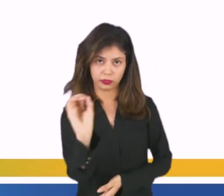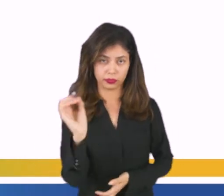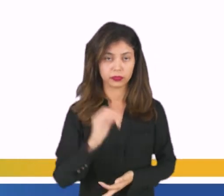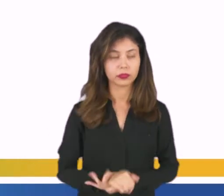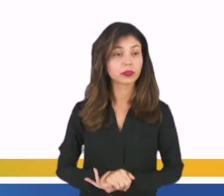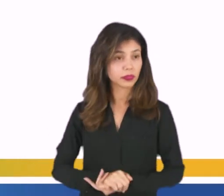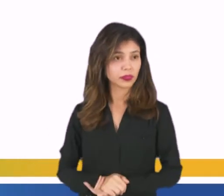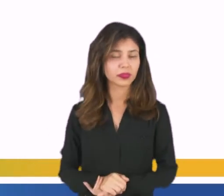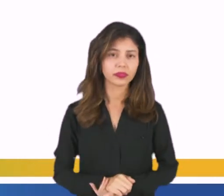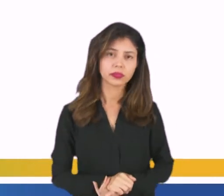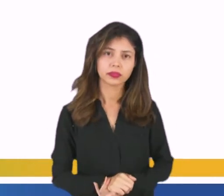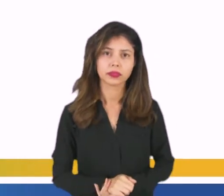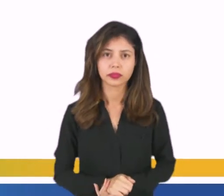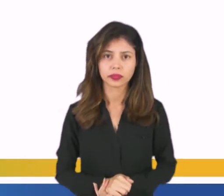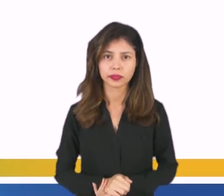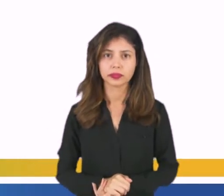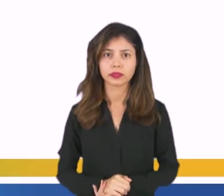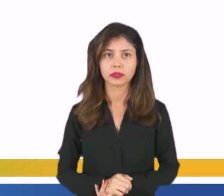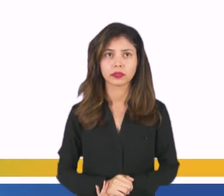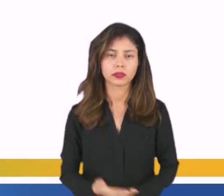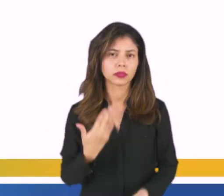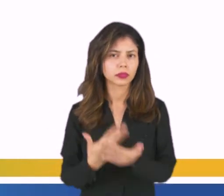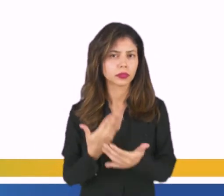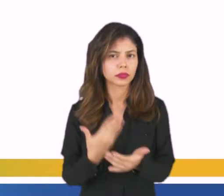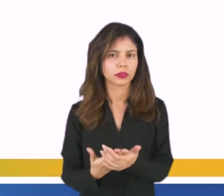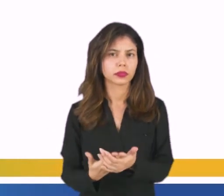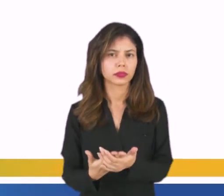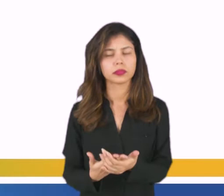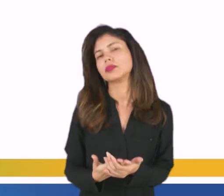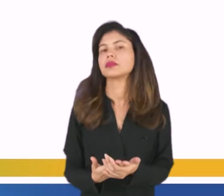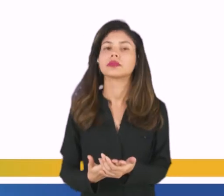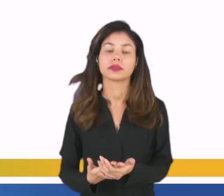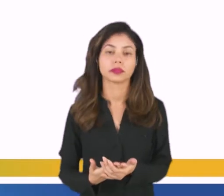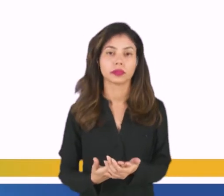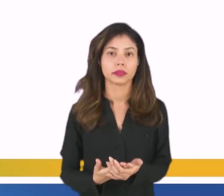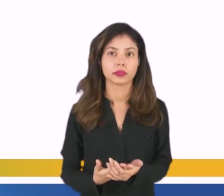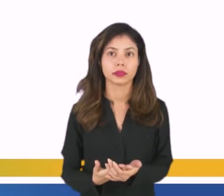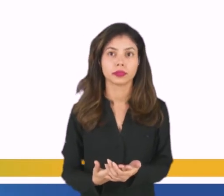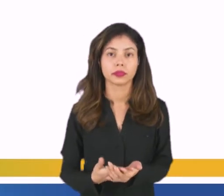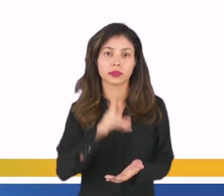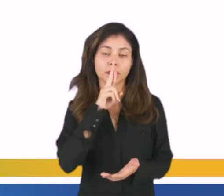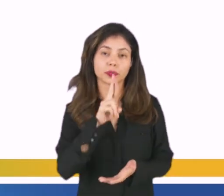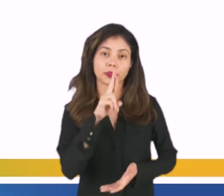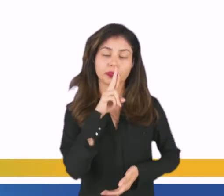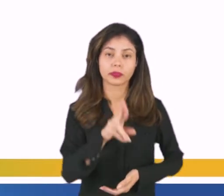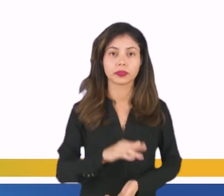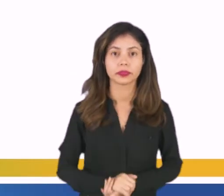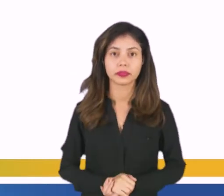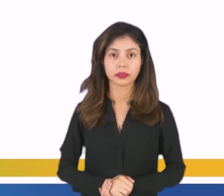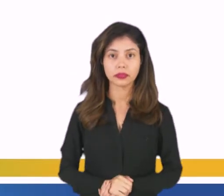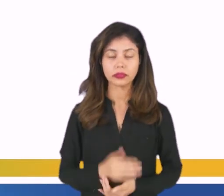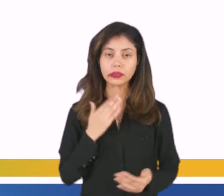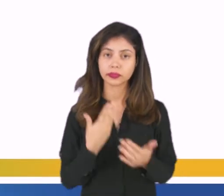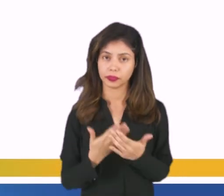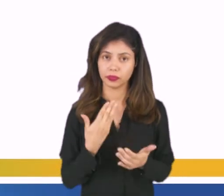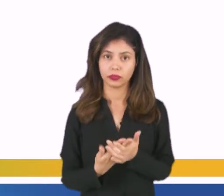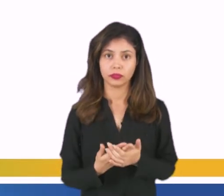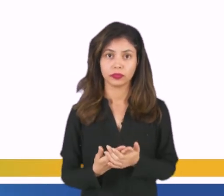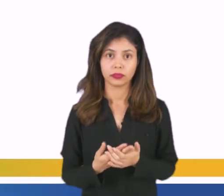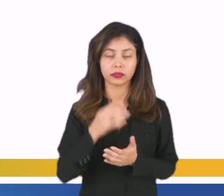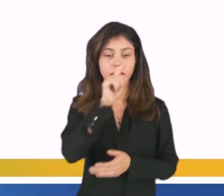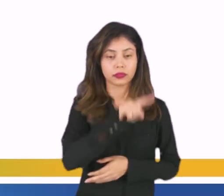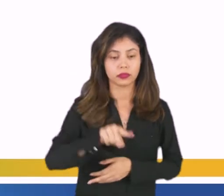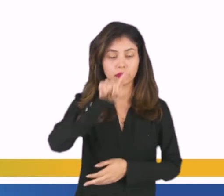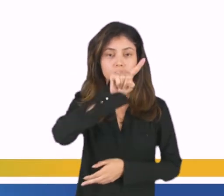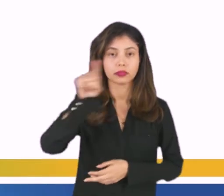0. E aí percebam que, ao estudarmos a resolução ou estudarmos as